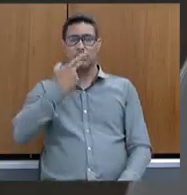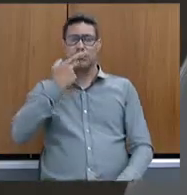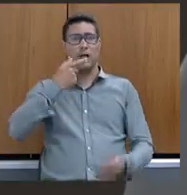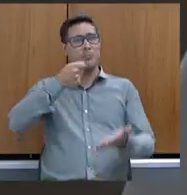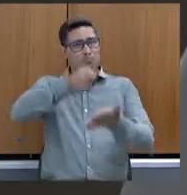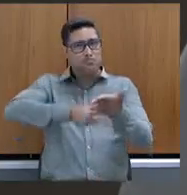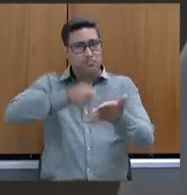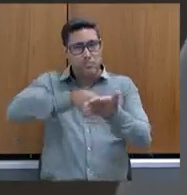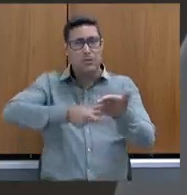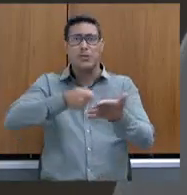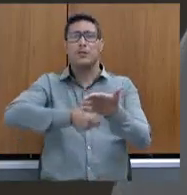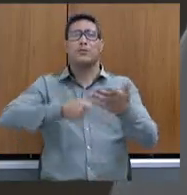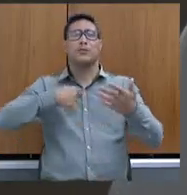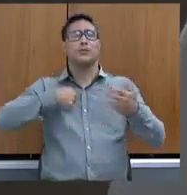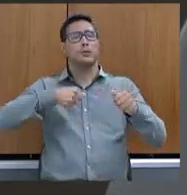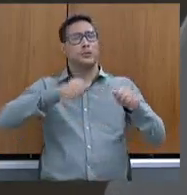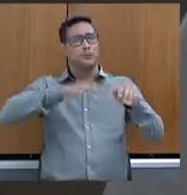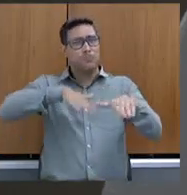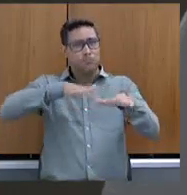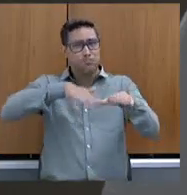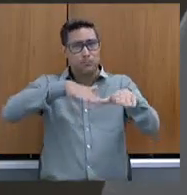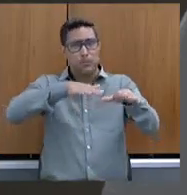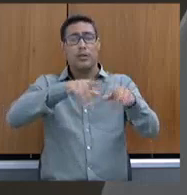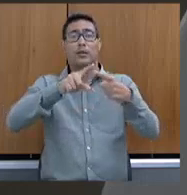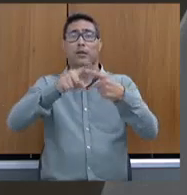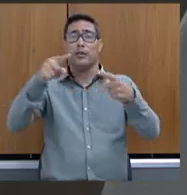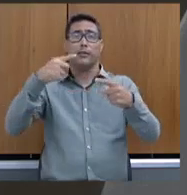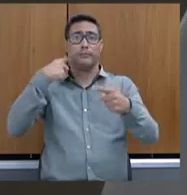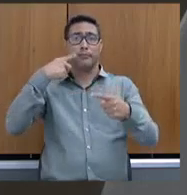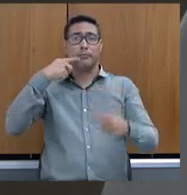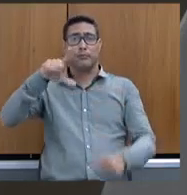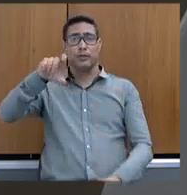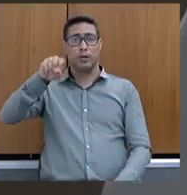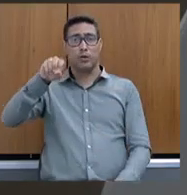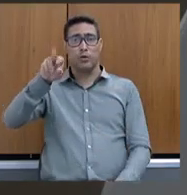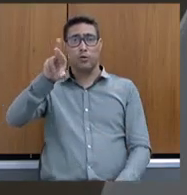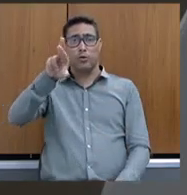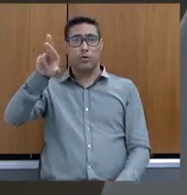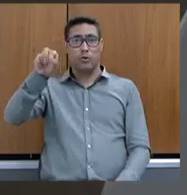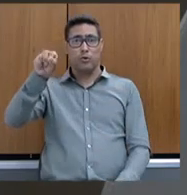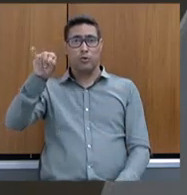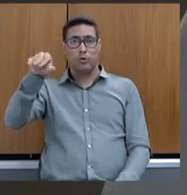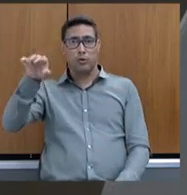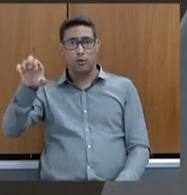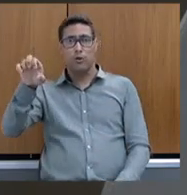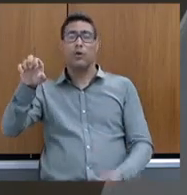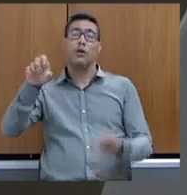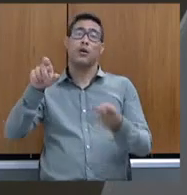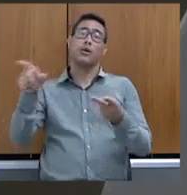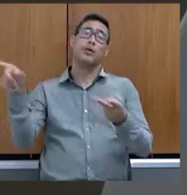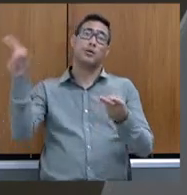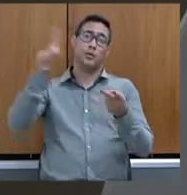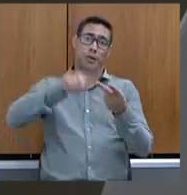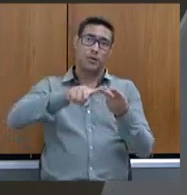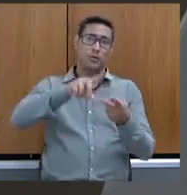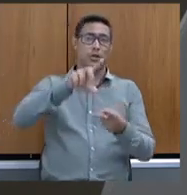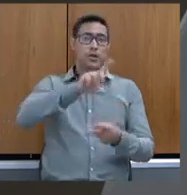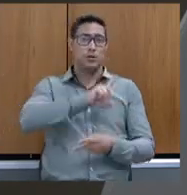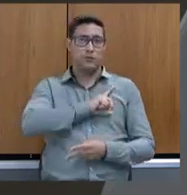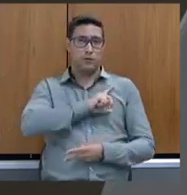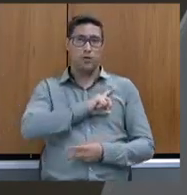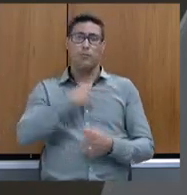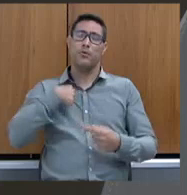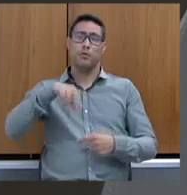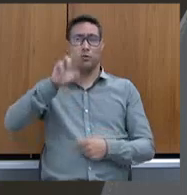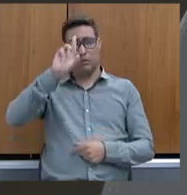a nossa deputada Lorrany né de Divinópolis eu sou líder da bancada feminina desta casa acompanha a comissão